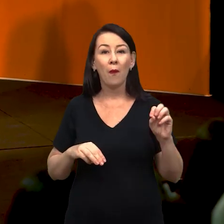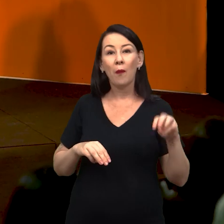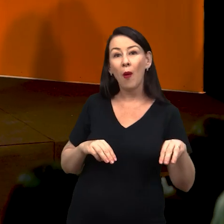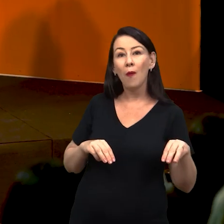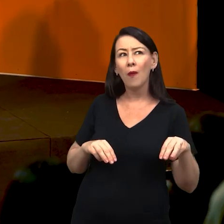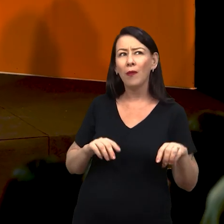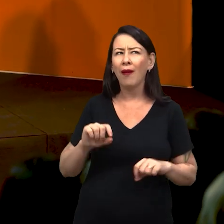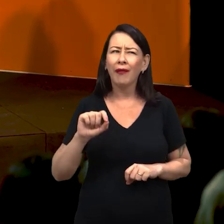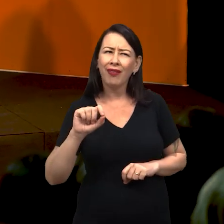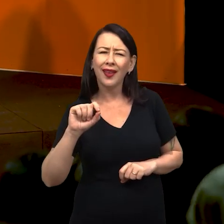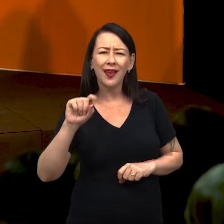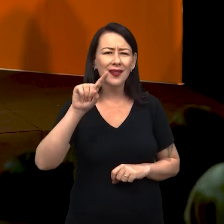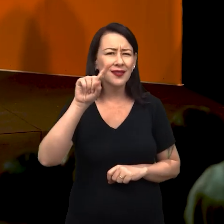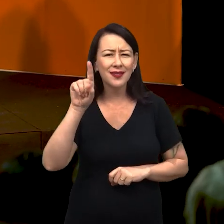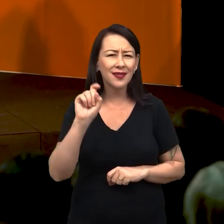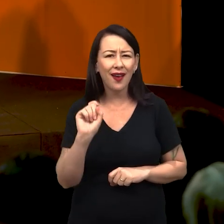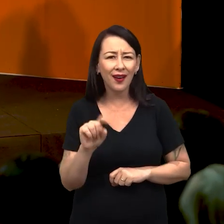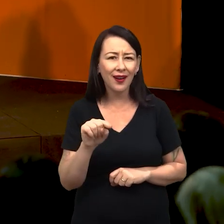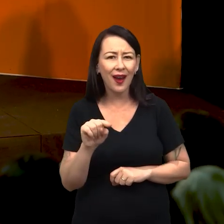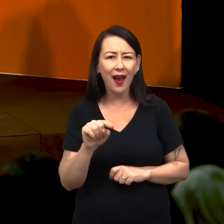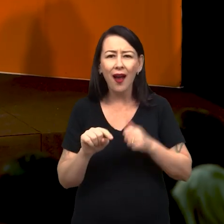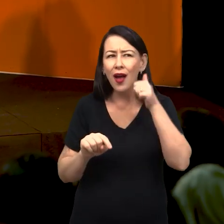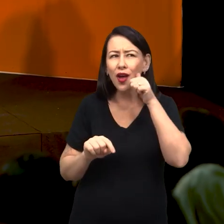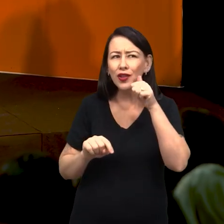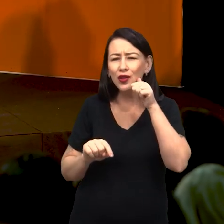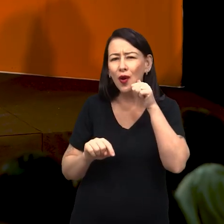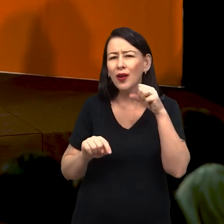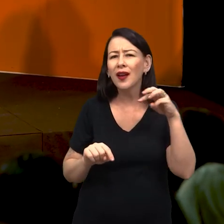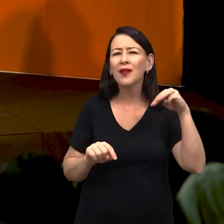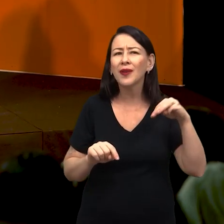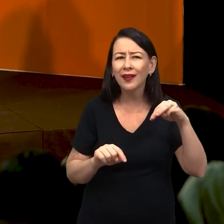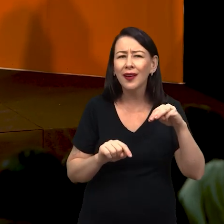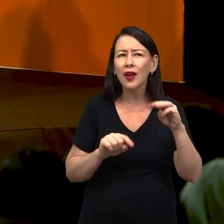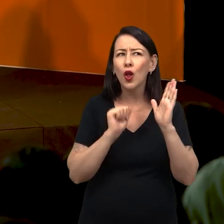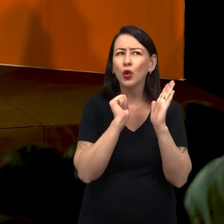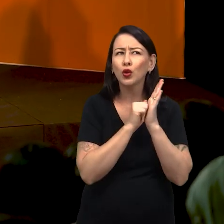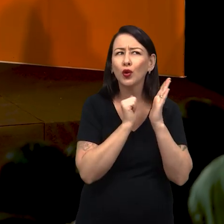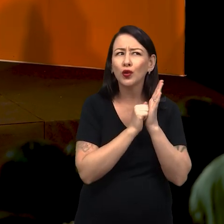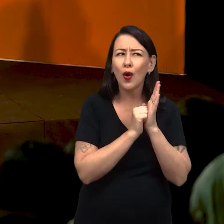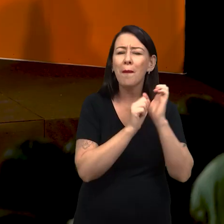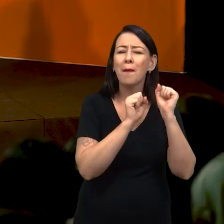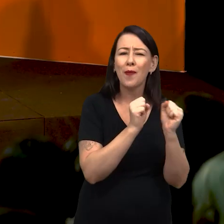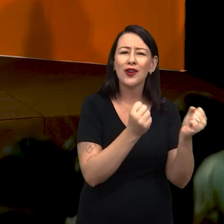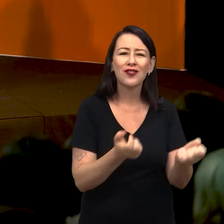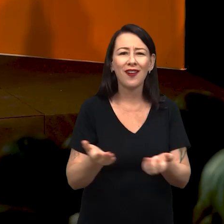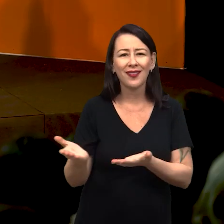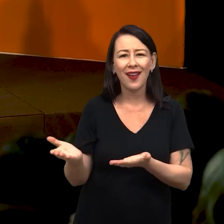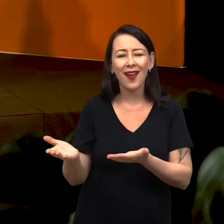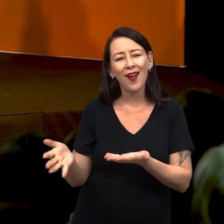pom, quem será? Dona Mariquinha, pode